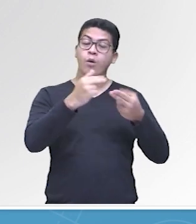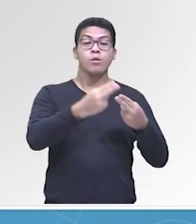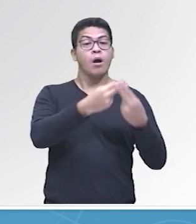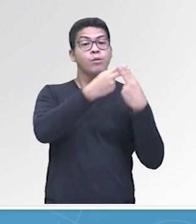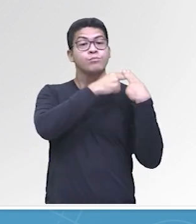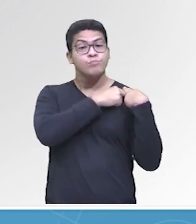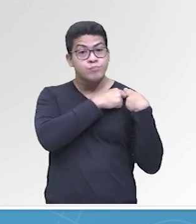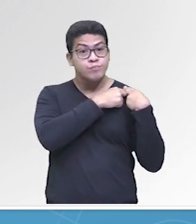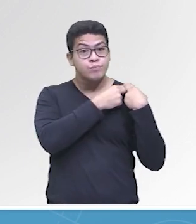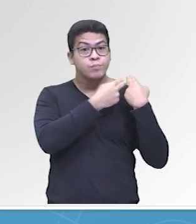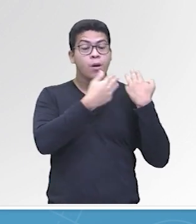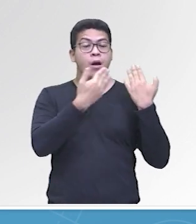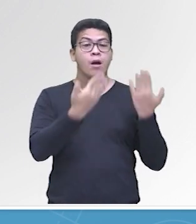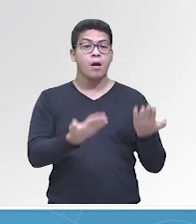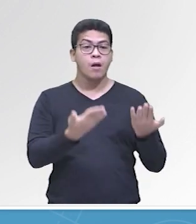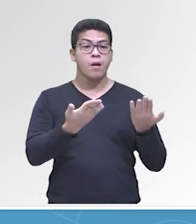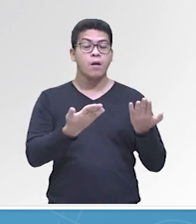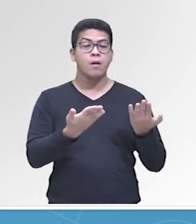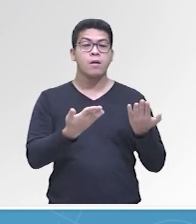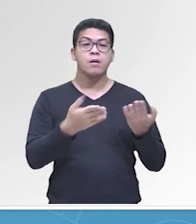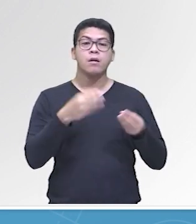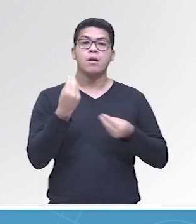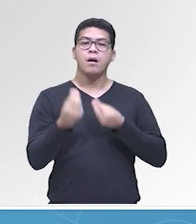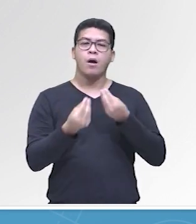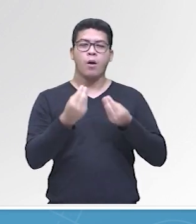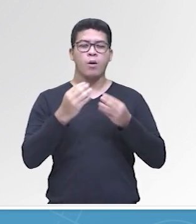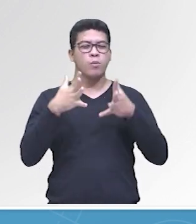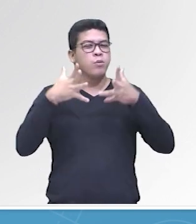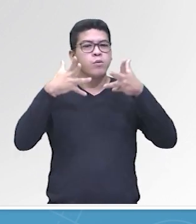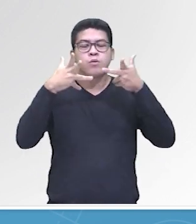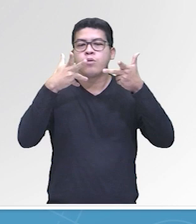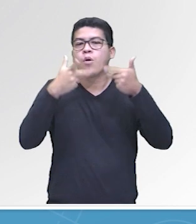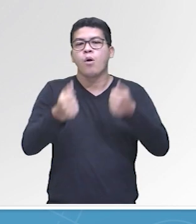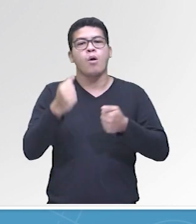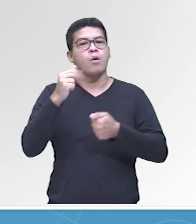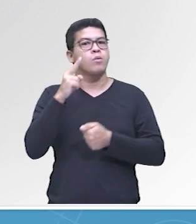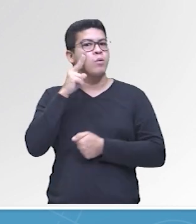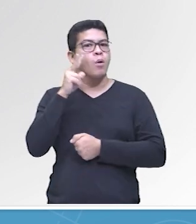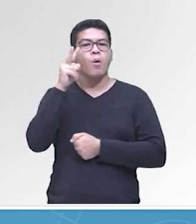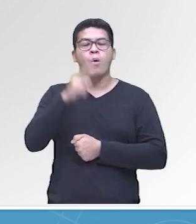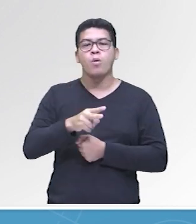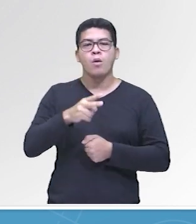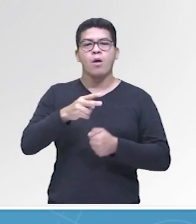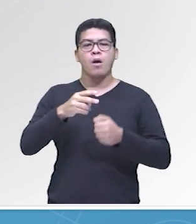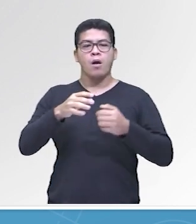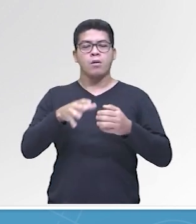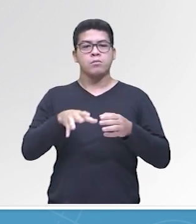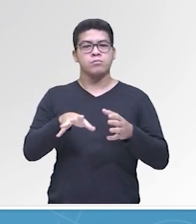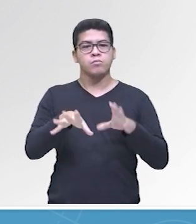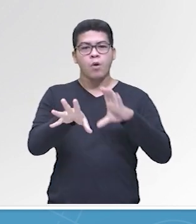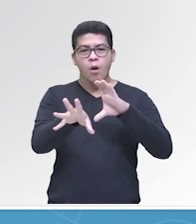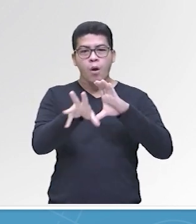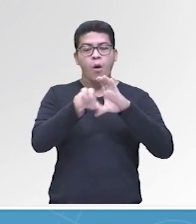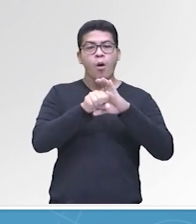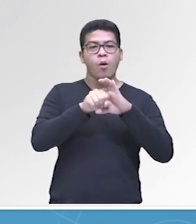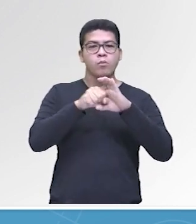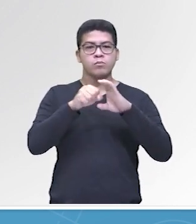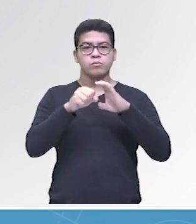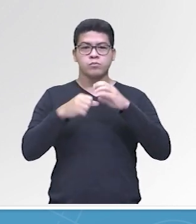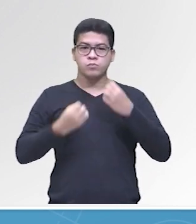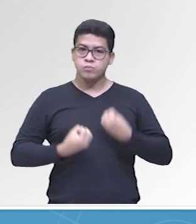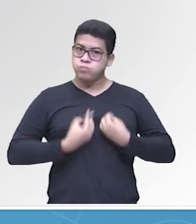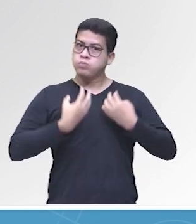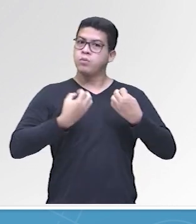Então, todas lá que nós mostramos para vocês, você vai ter mitocôndrias, e aí é desenhar